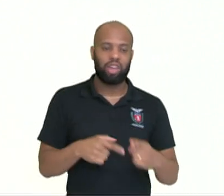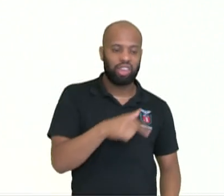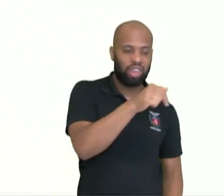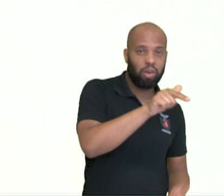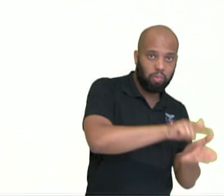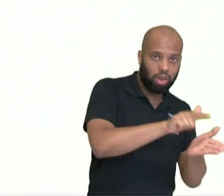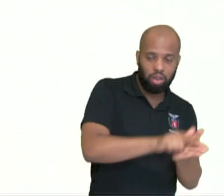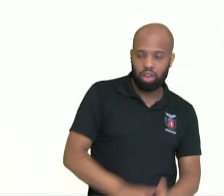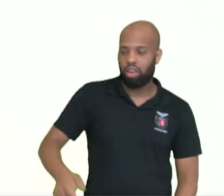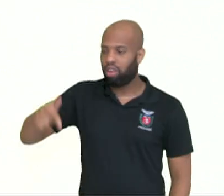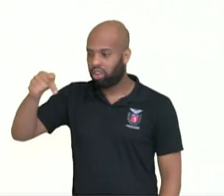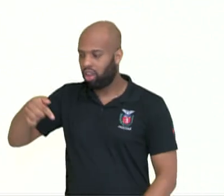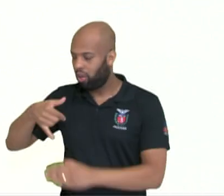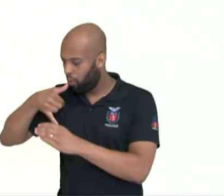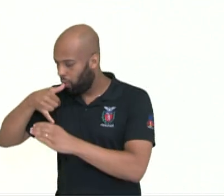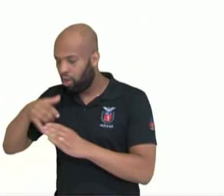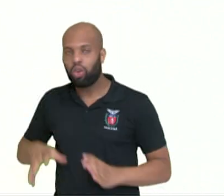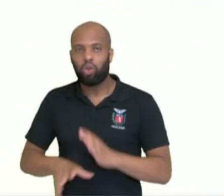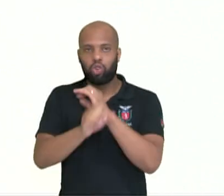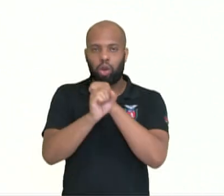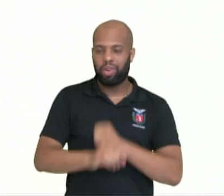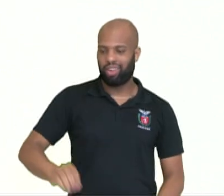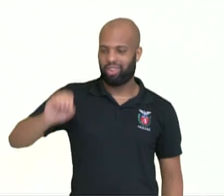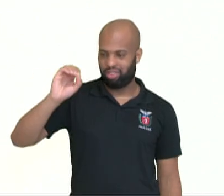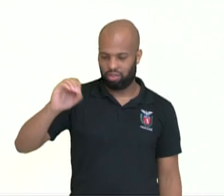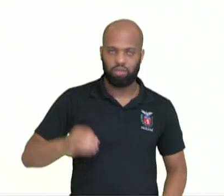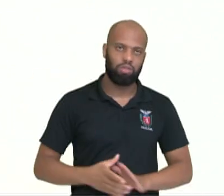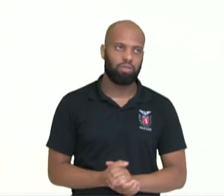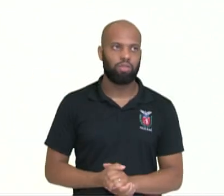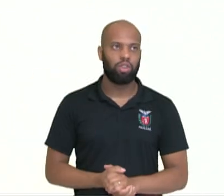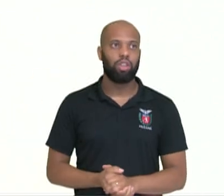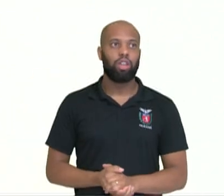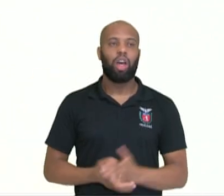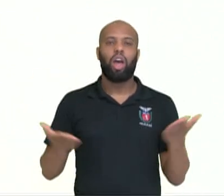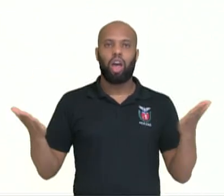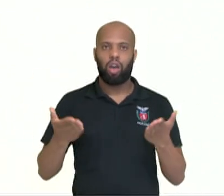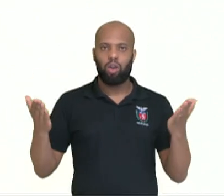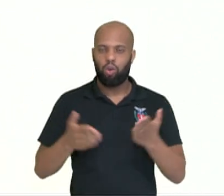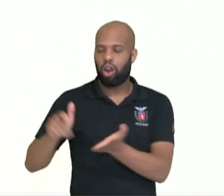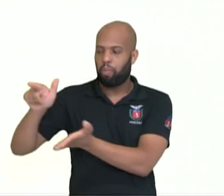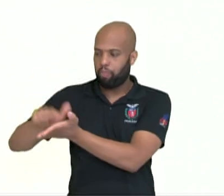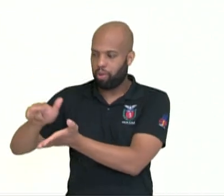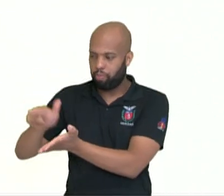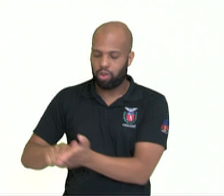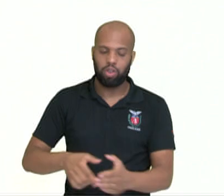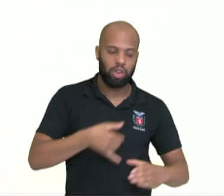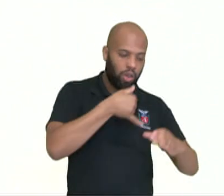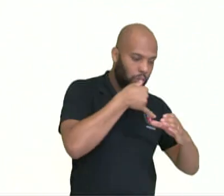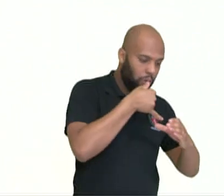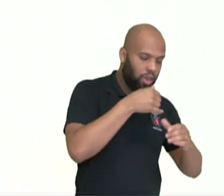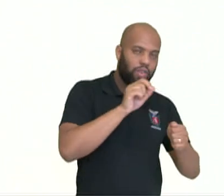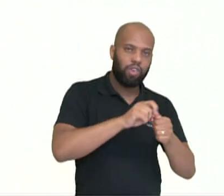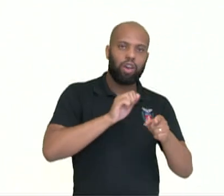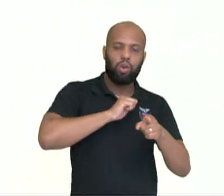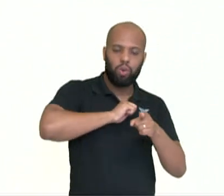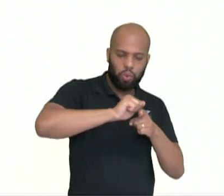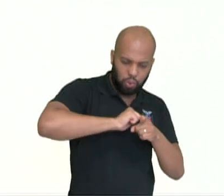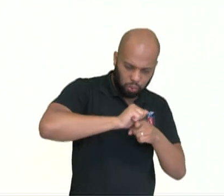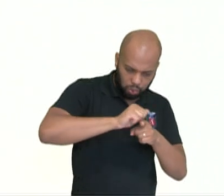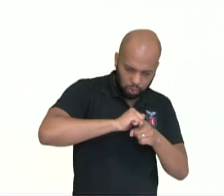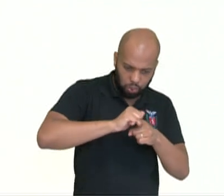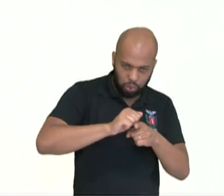do canudinho, total 0 no início. Aí eu esfrego os dois. Esfreguei. Após o